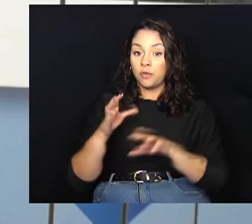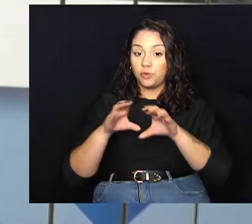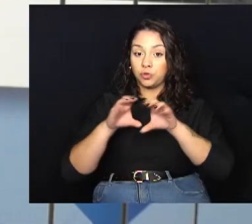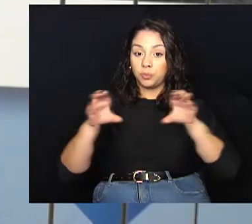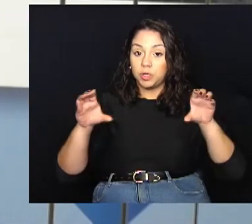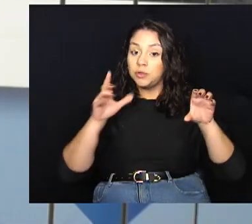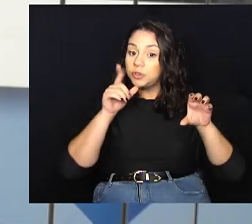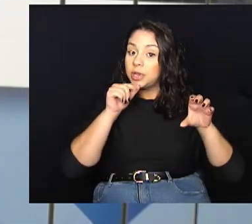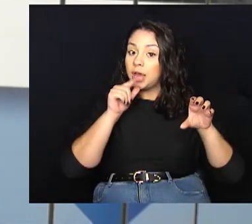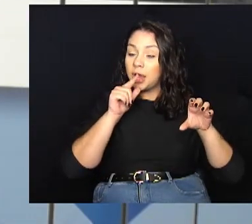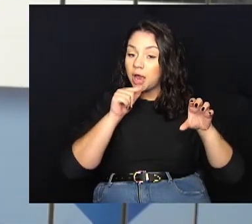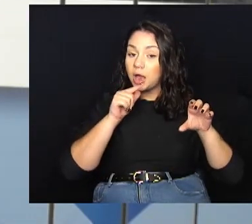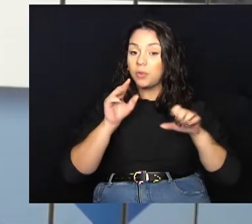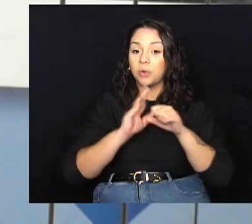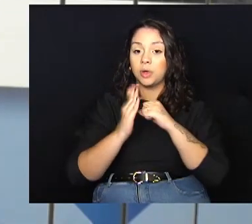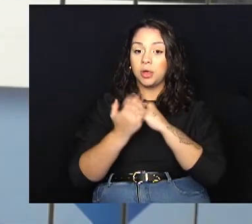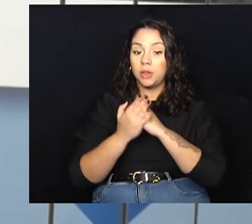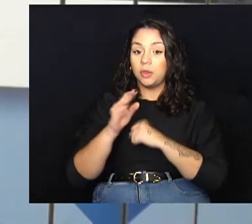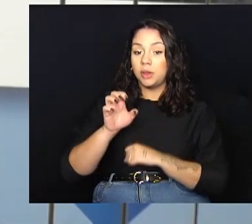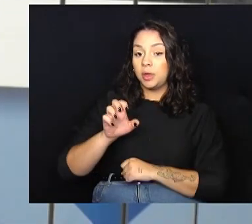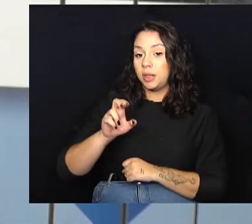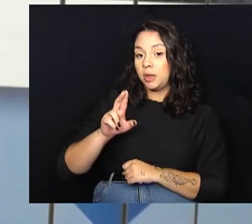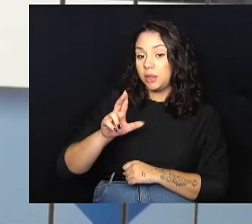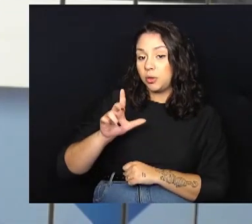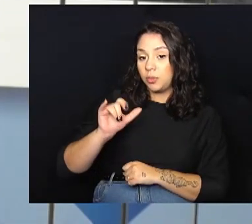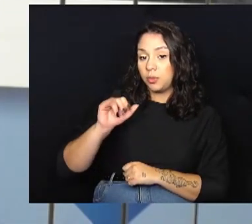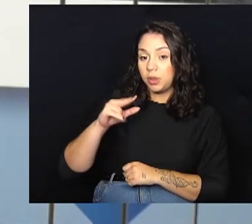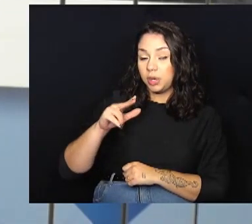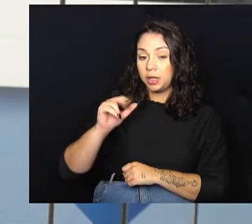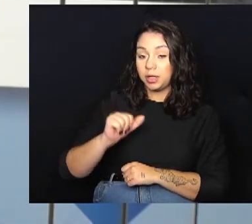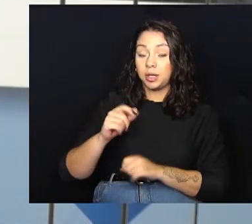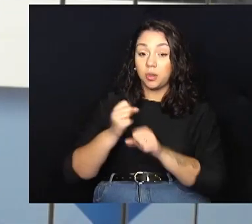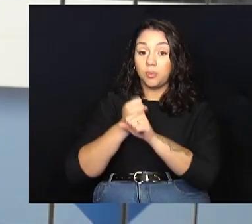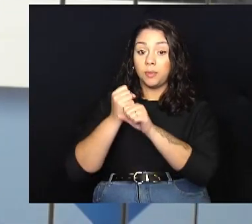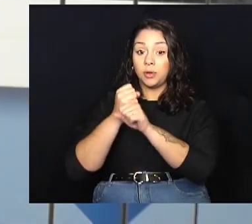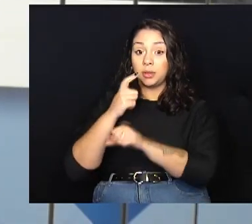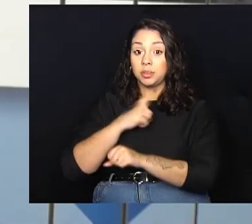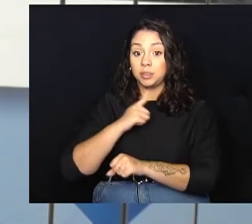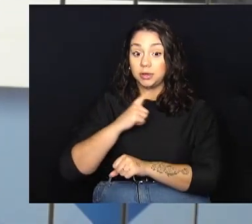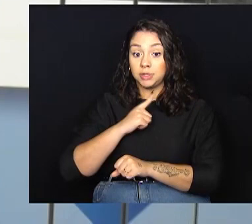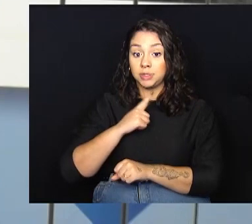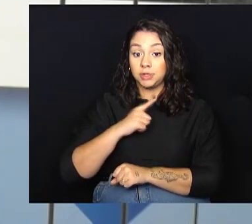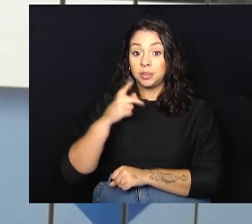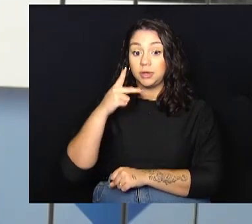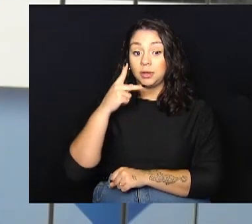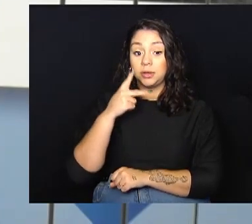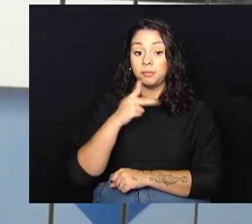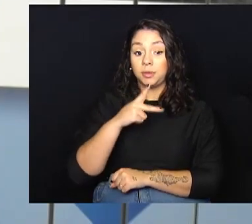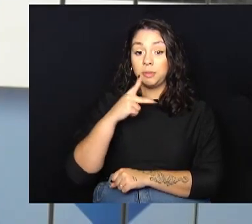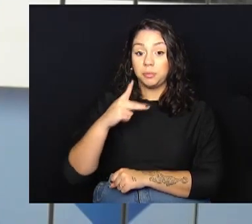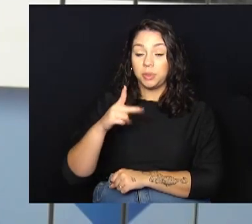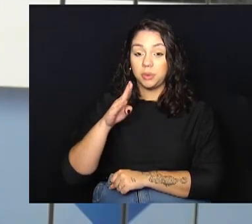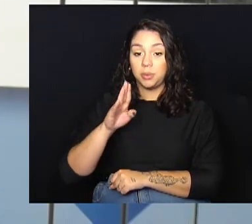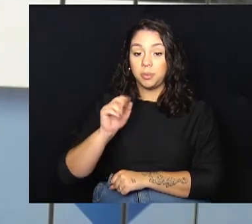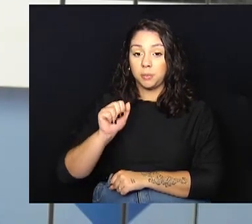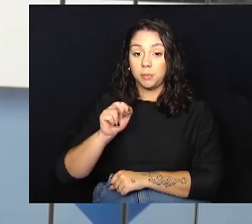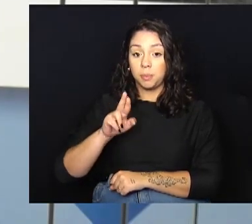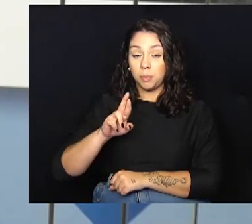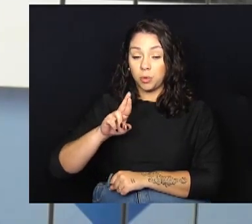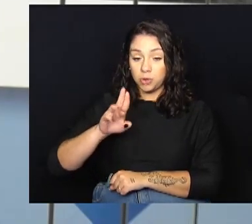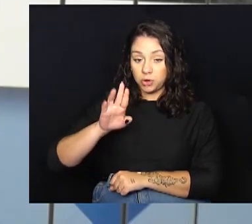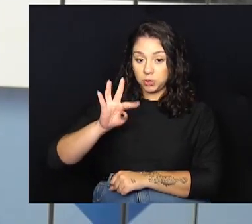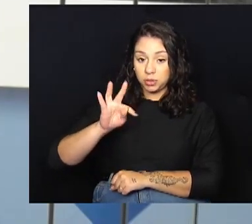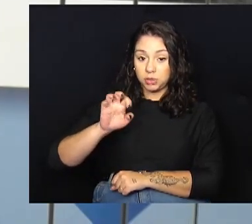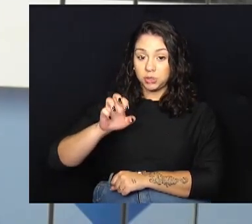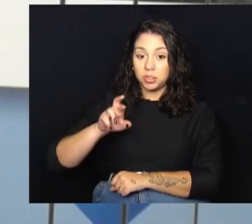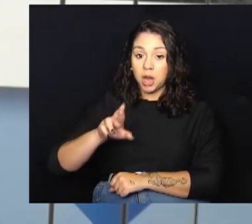ali no bairro Jardim Eulina a obra vai utilizar o método no qual a atual